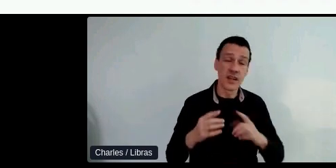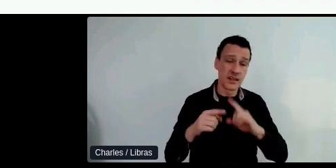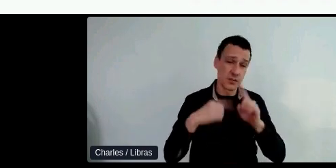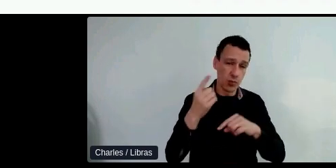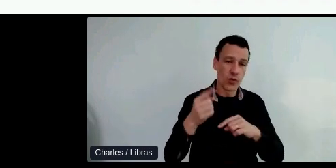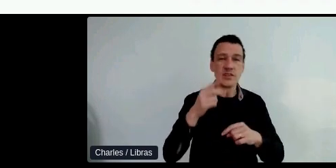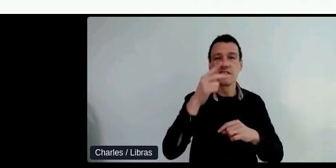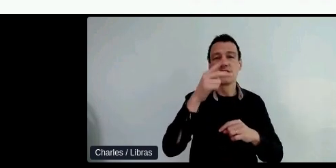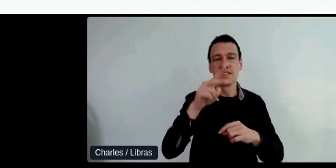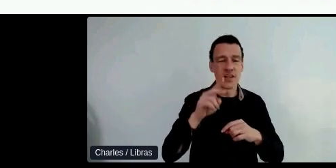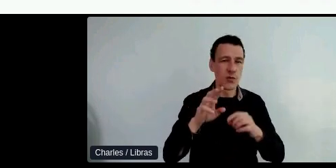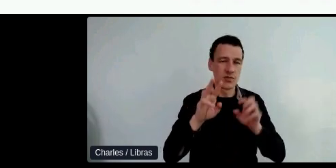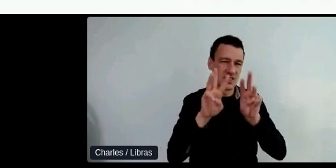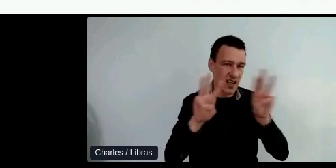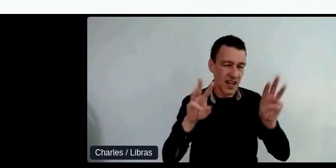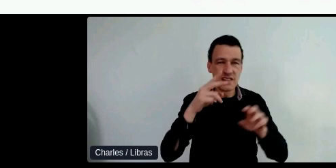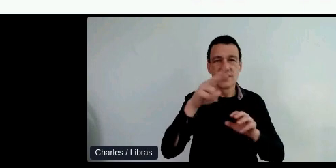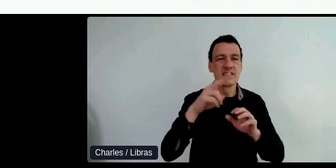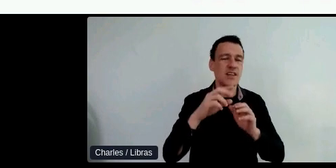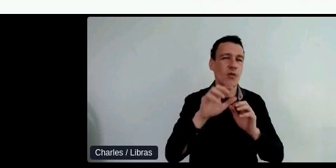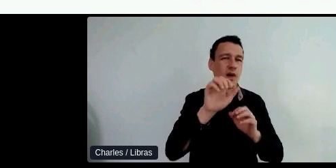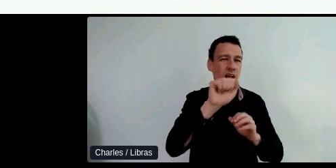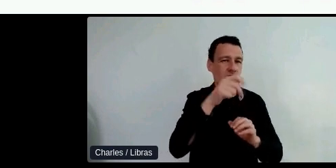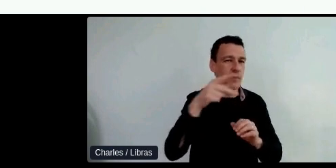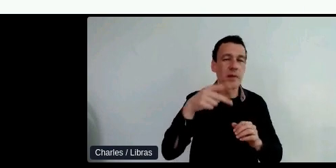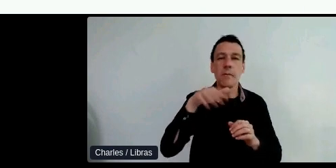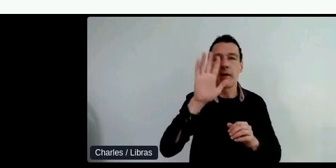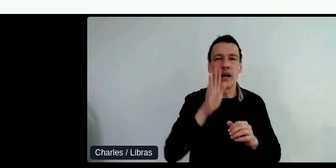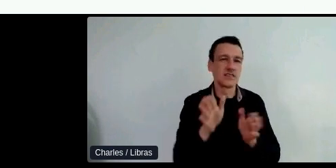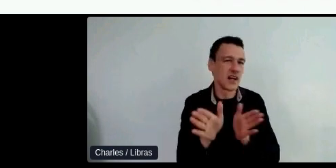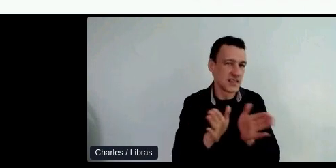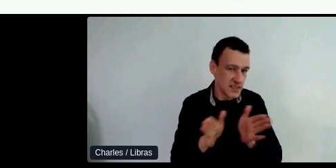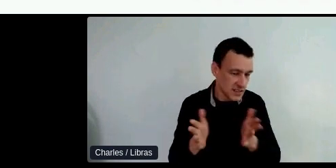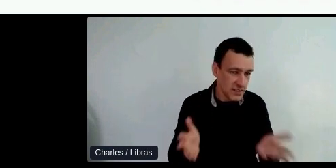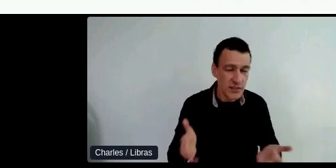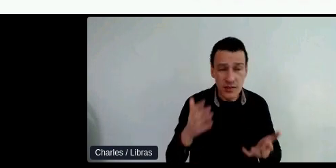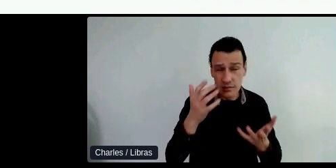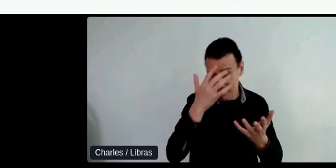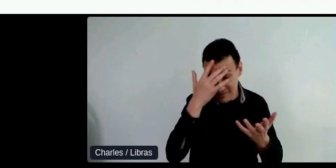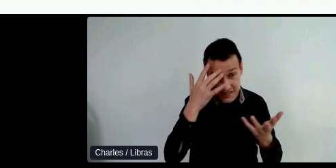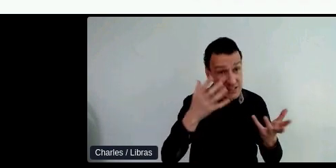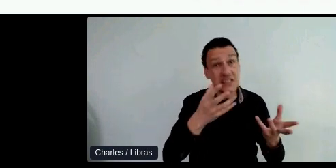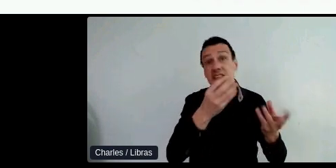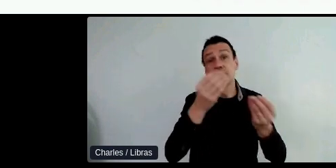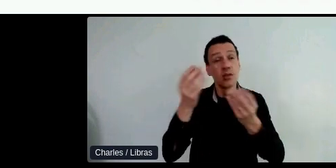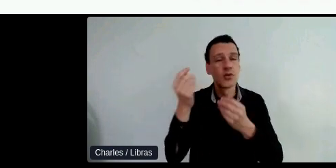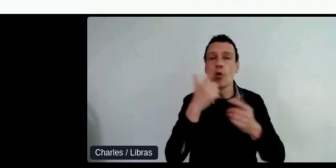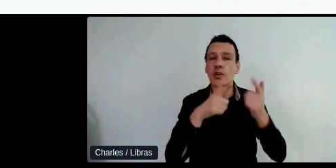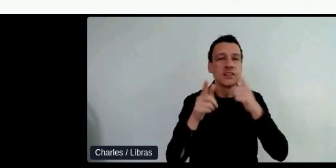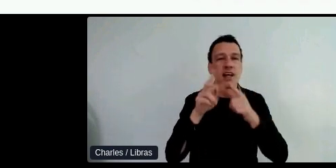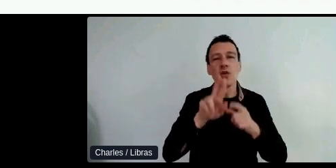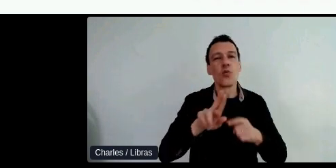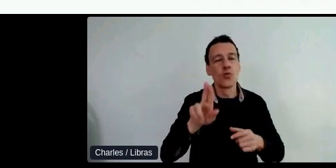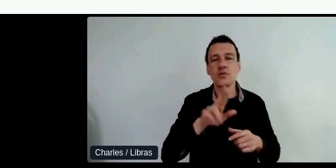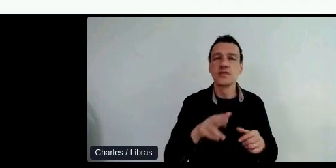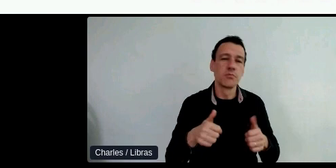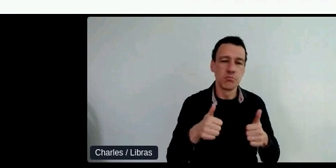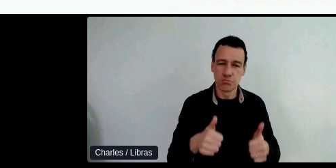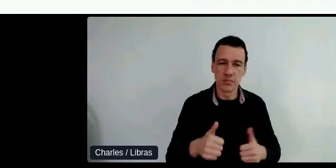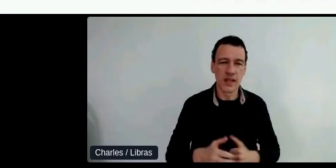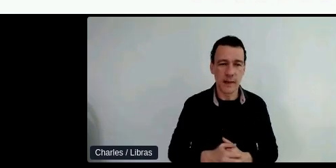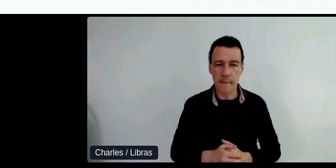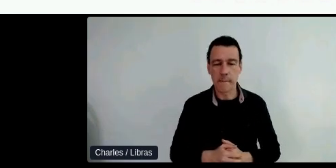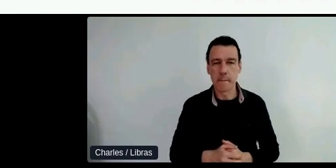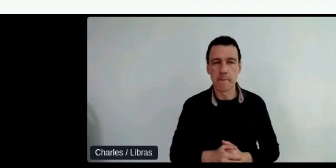vai estar muito mais acessível, vai estar atendendo muito mais pessoas e vai estar